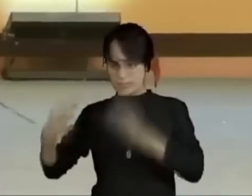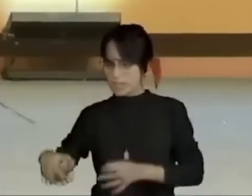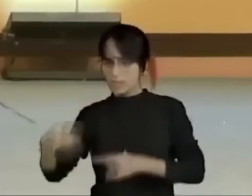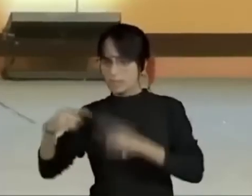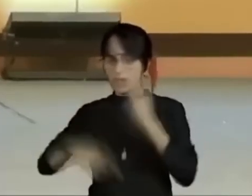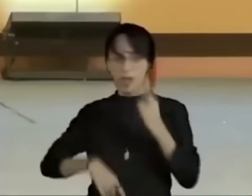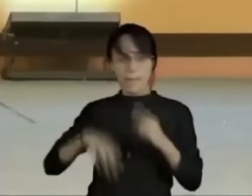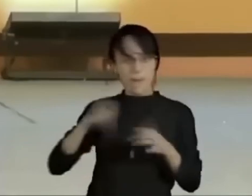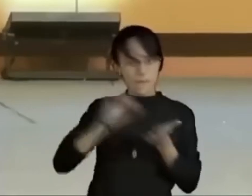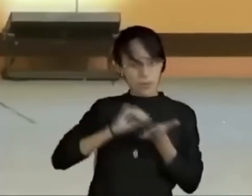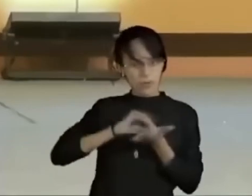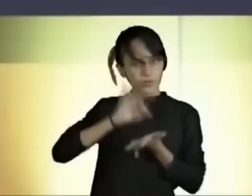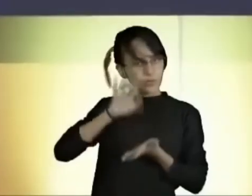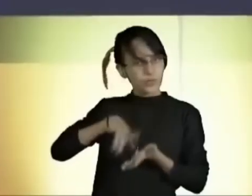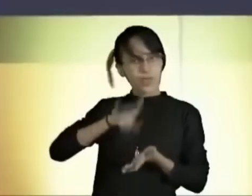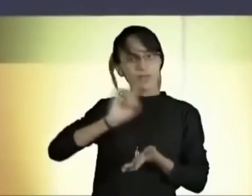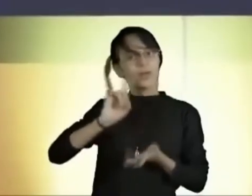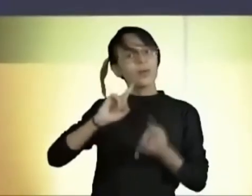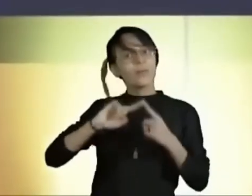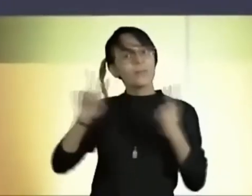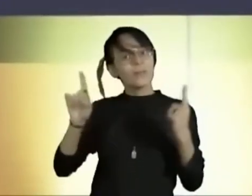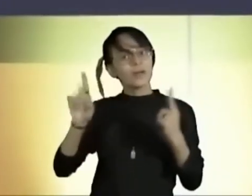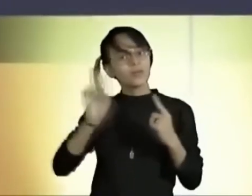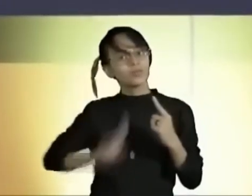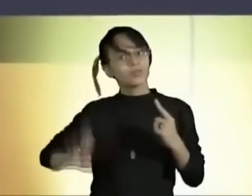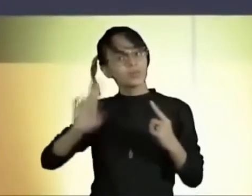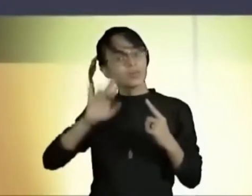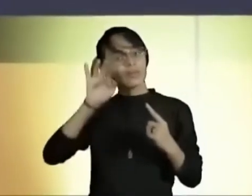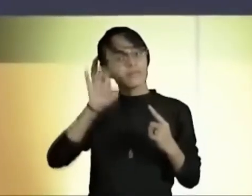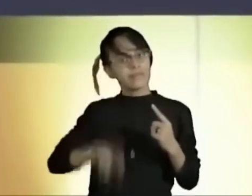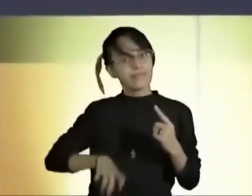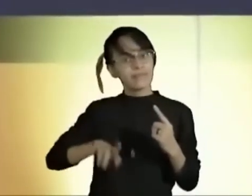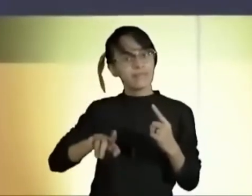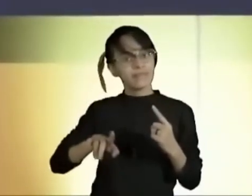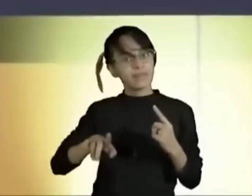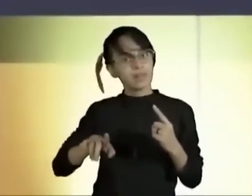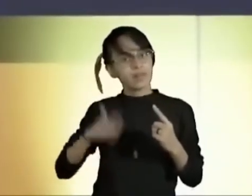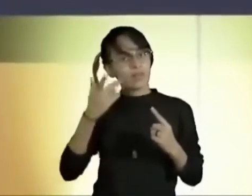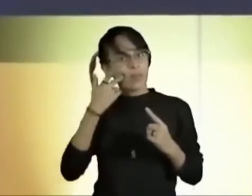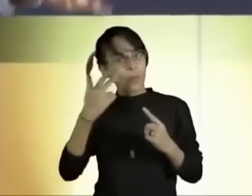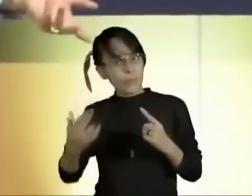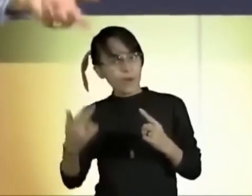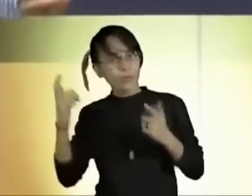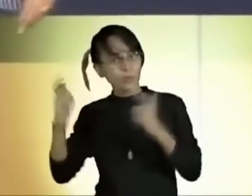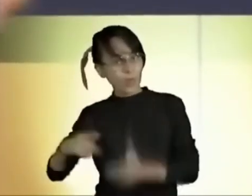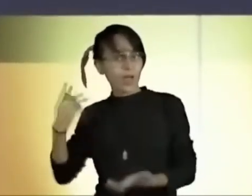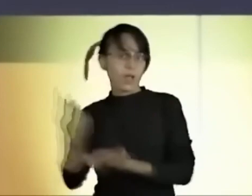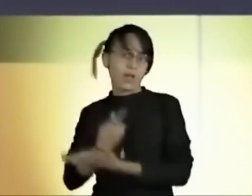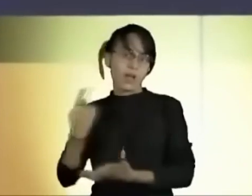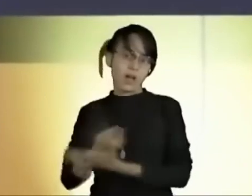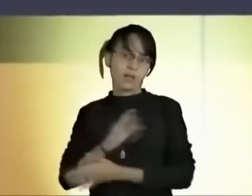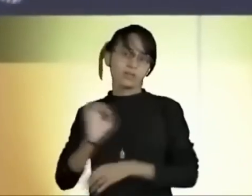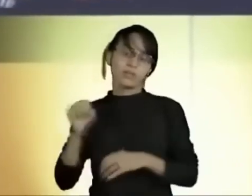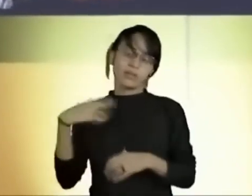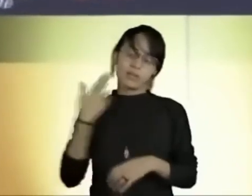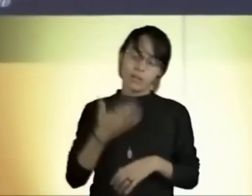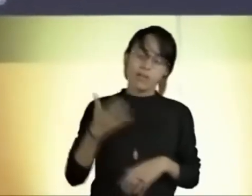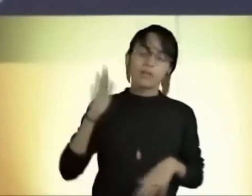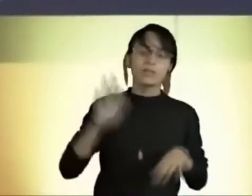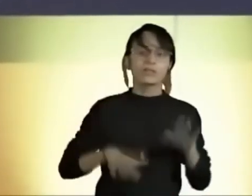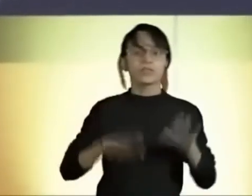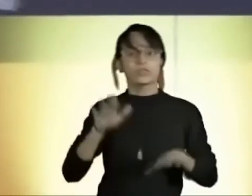não por falta de fé mas por estar utilizando uma fé genuína no lugar errado ou em outras